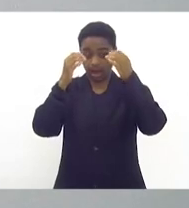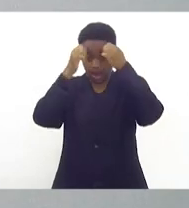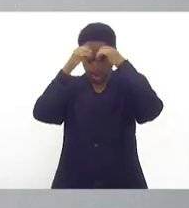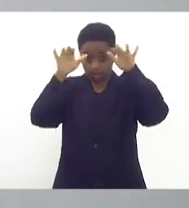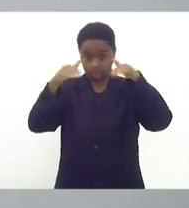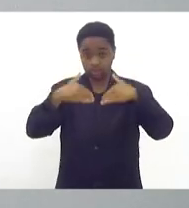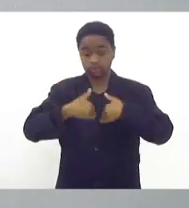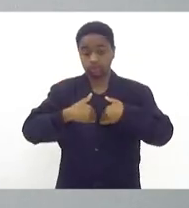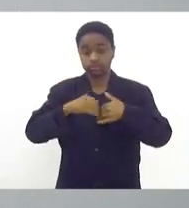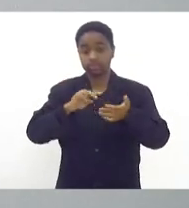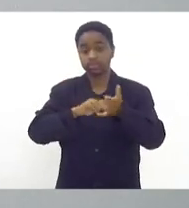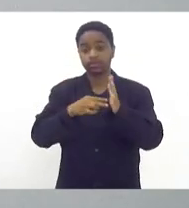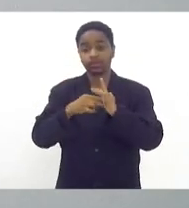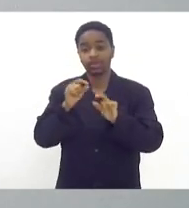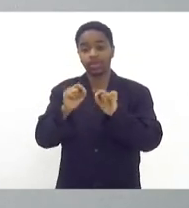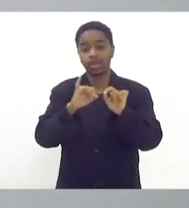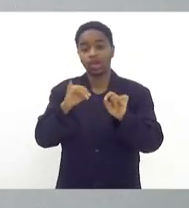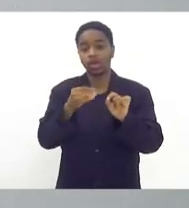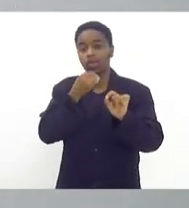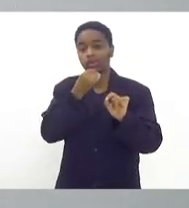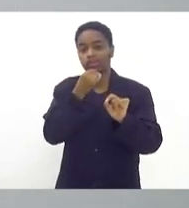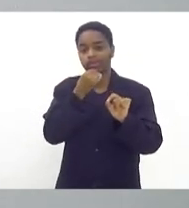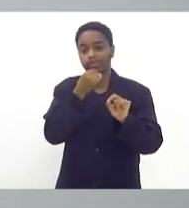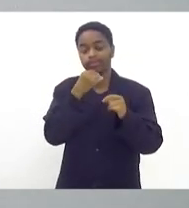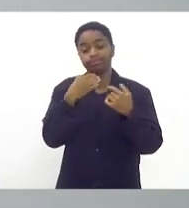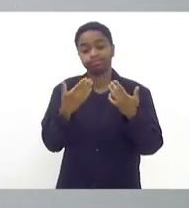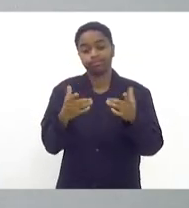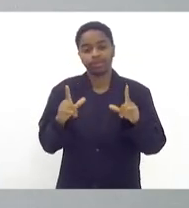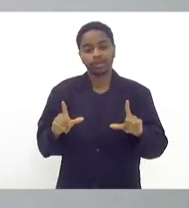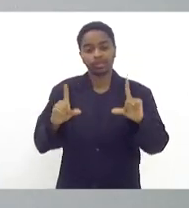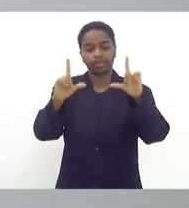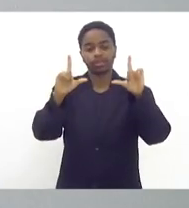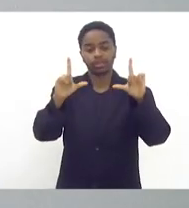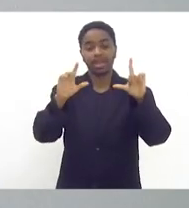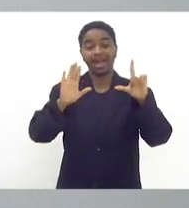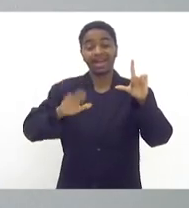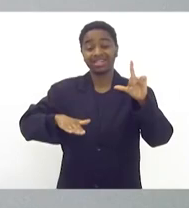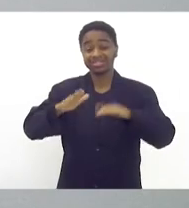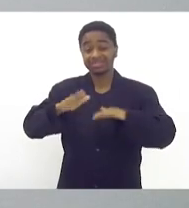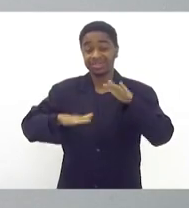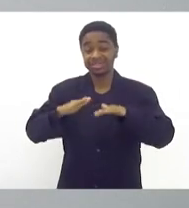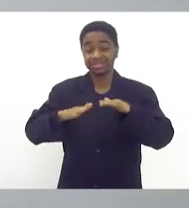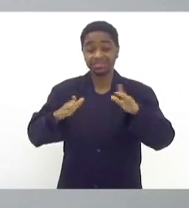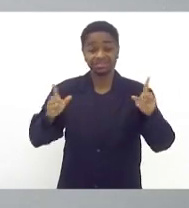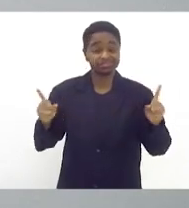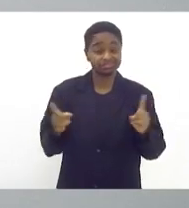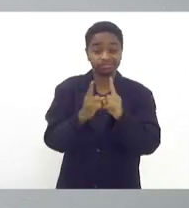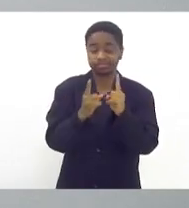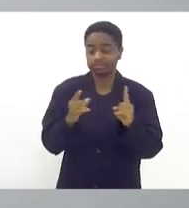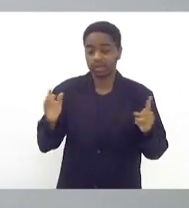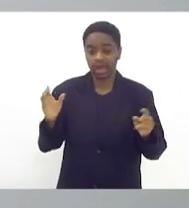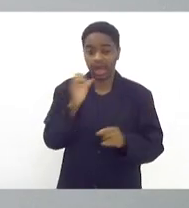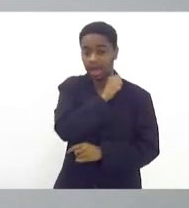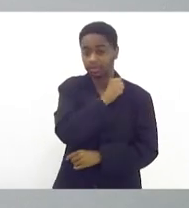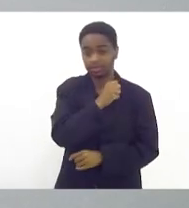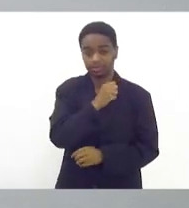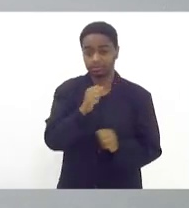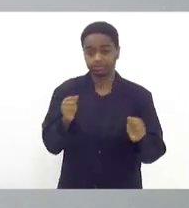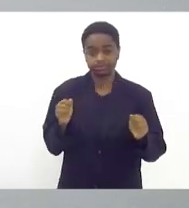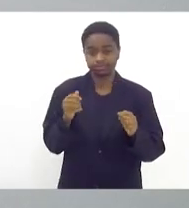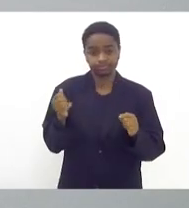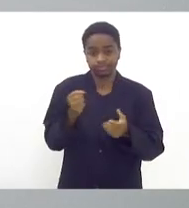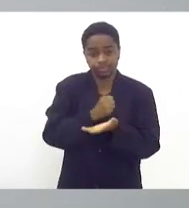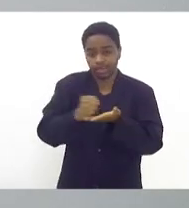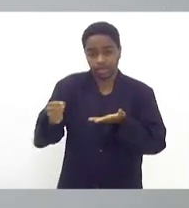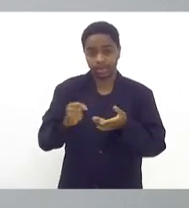oportunidades e essa janela ela às vezes é pequena e ela se fecha muito rápido Nossa mas a